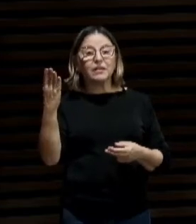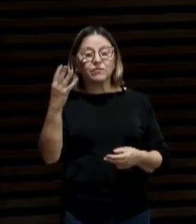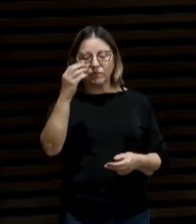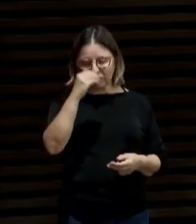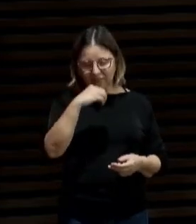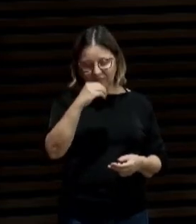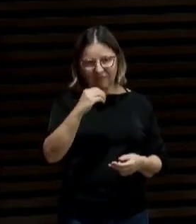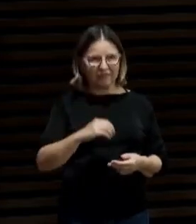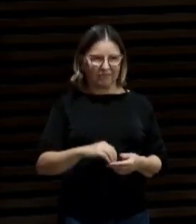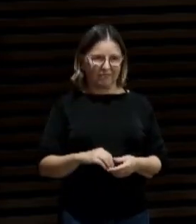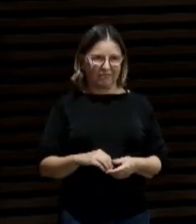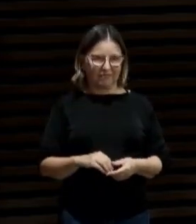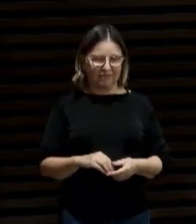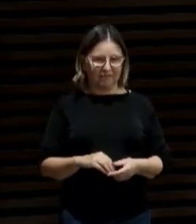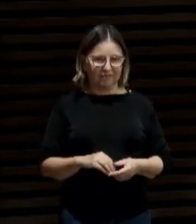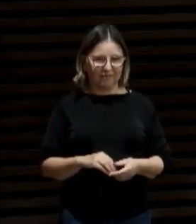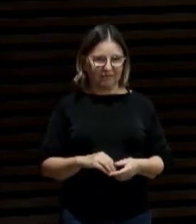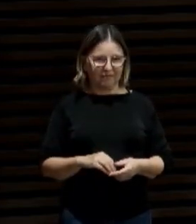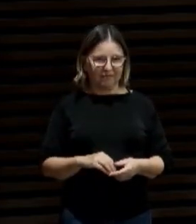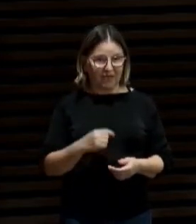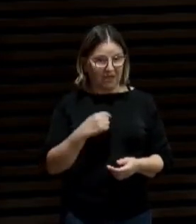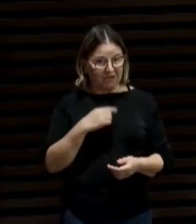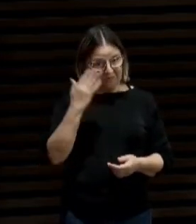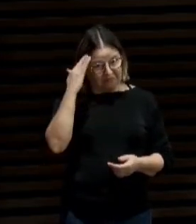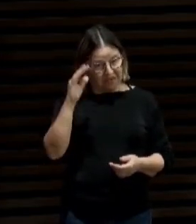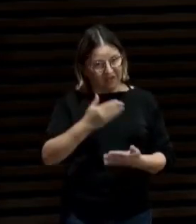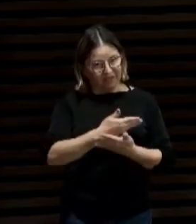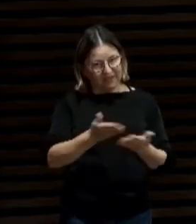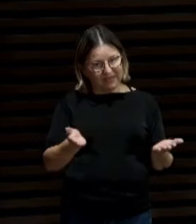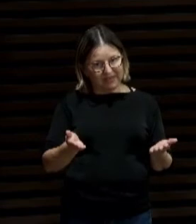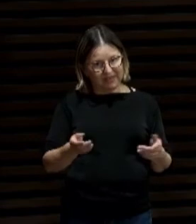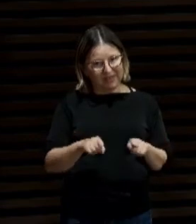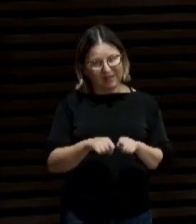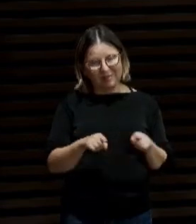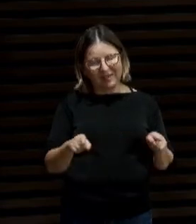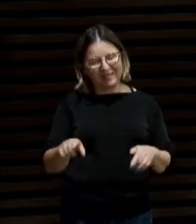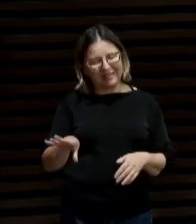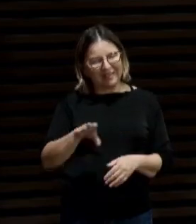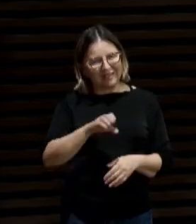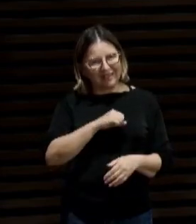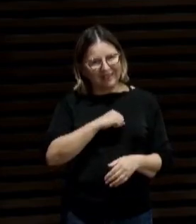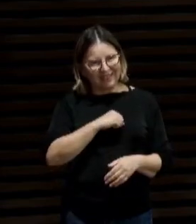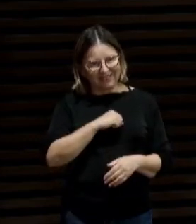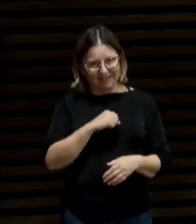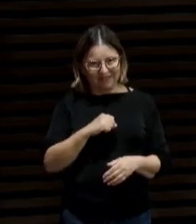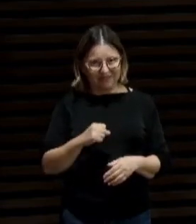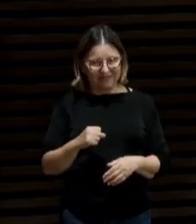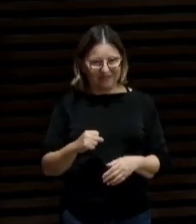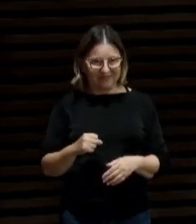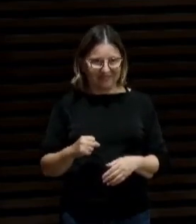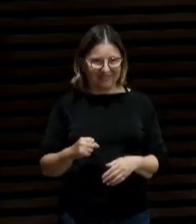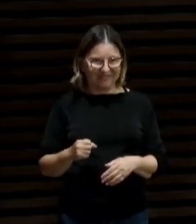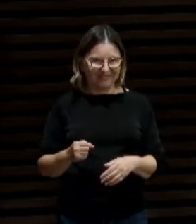Simples assim. E eu, não sei vocês, mas eu ando muito pelo que eu vejo. E aí eu ando muito